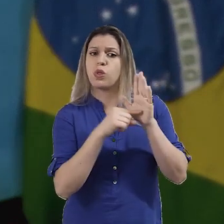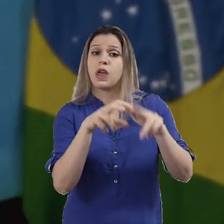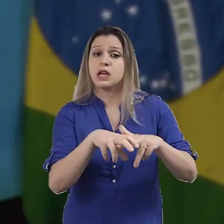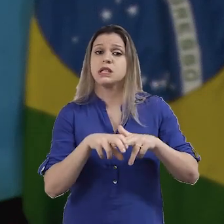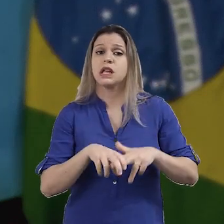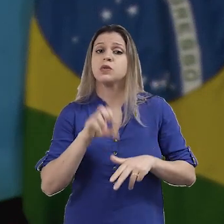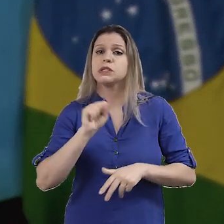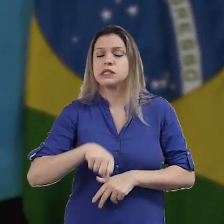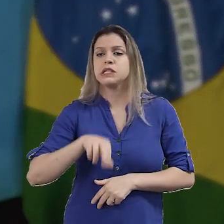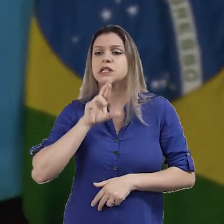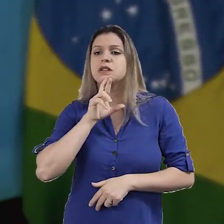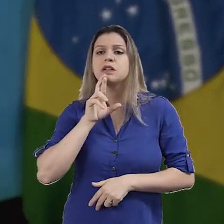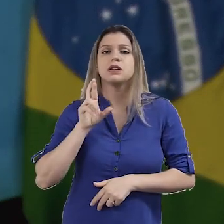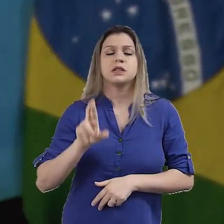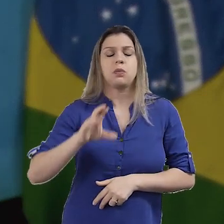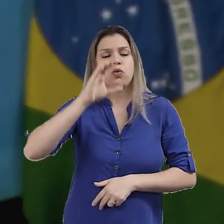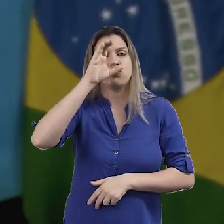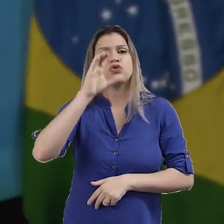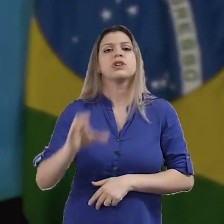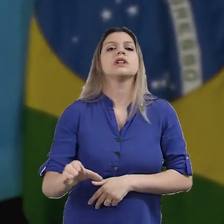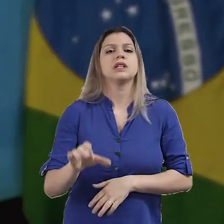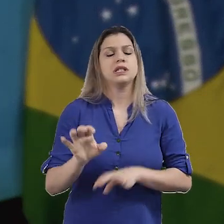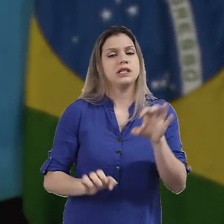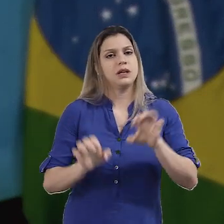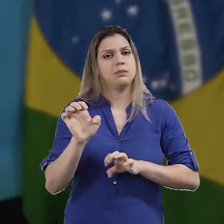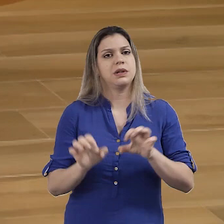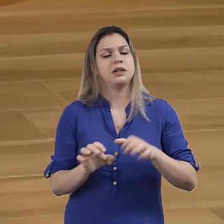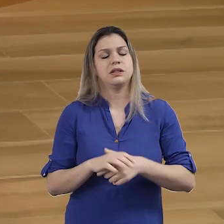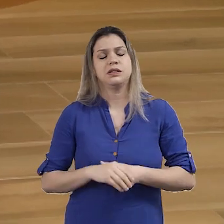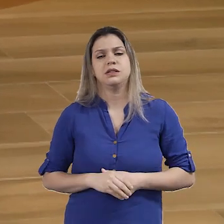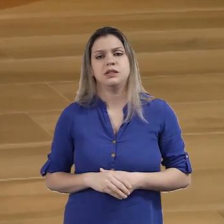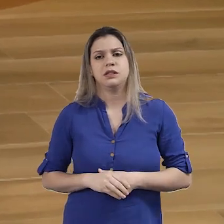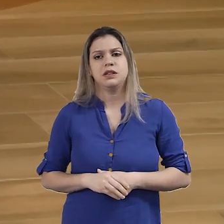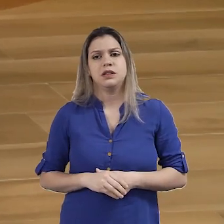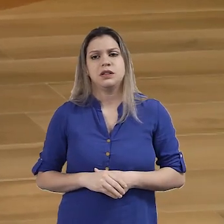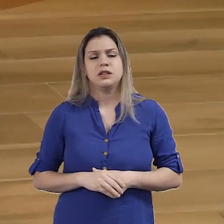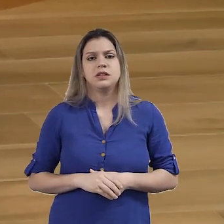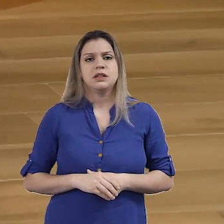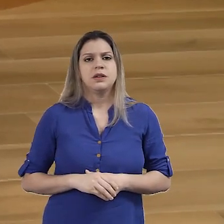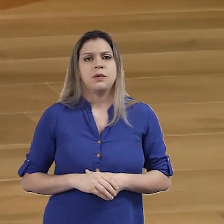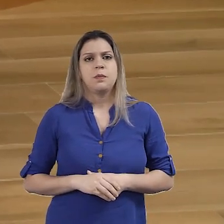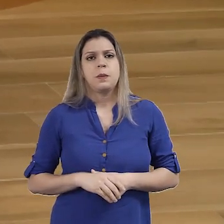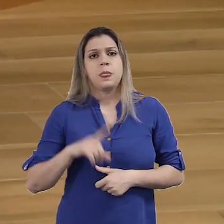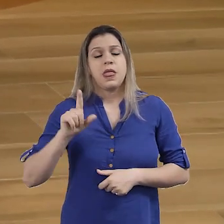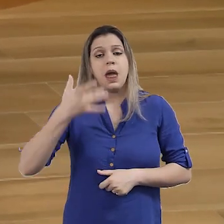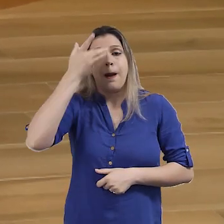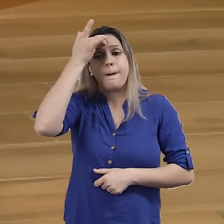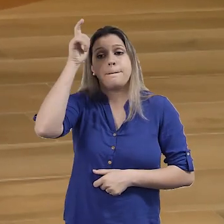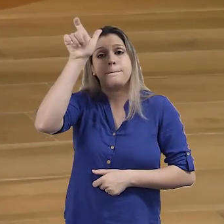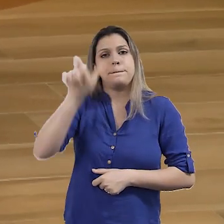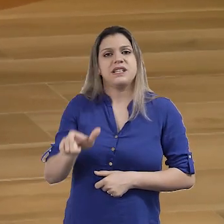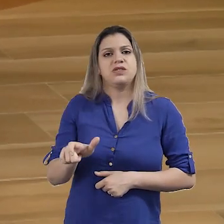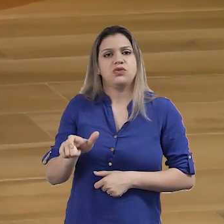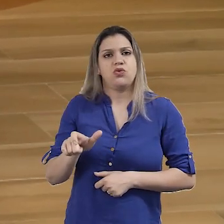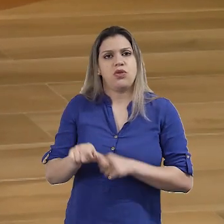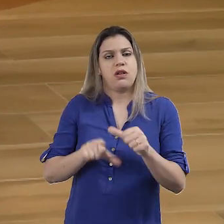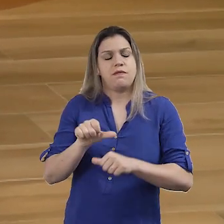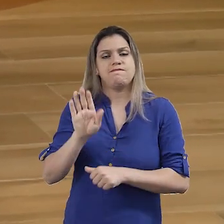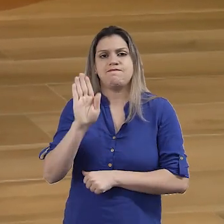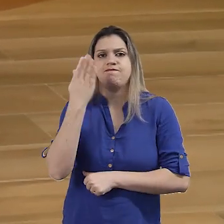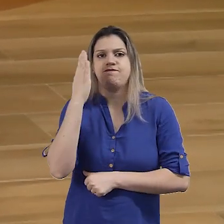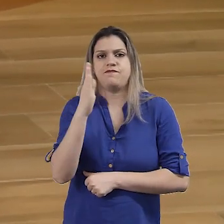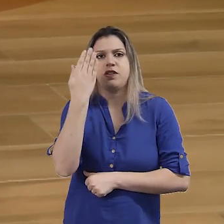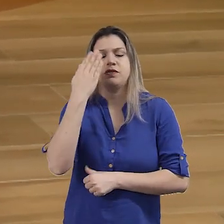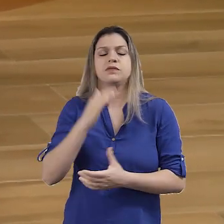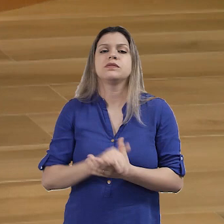denunciou, então ela está respondendo a um processo criminal, a empresa não, nesse caso, no processo criminal é a pessoa que falsificou,